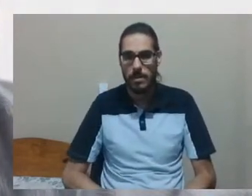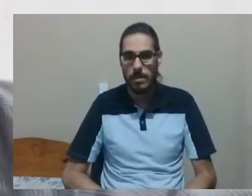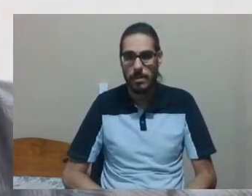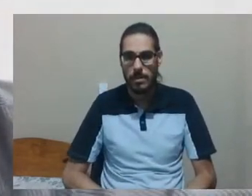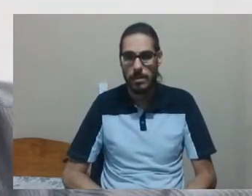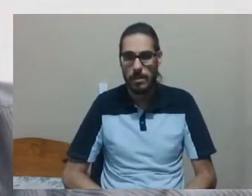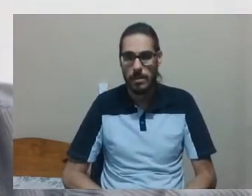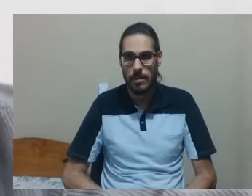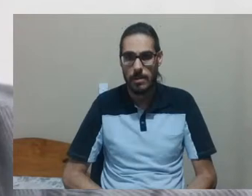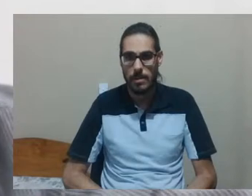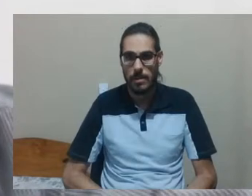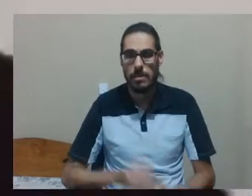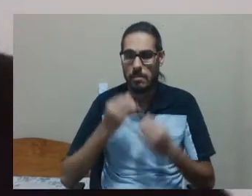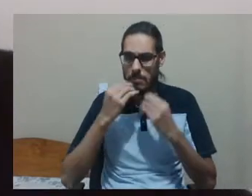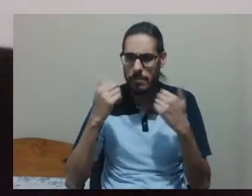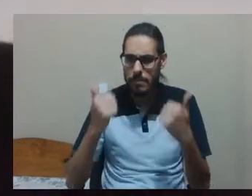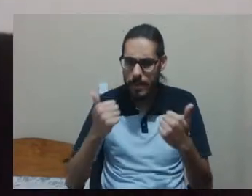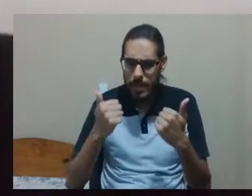Está correto?